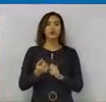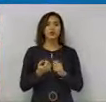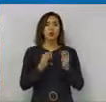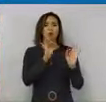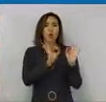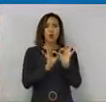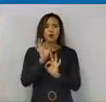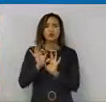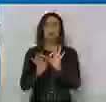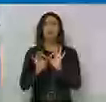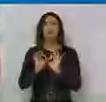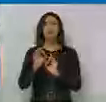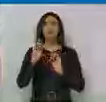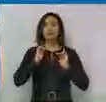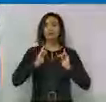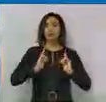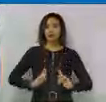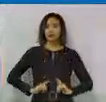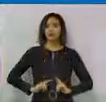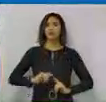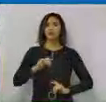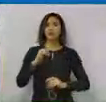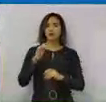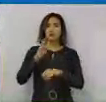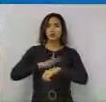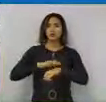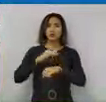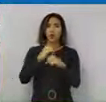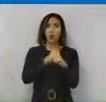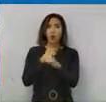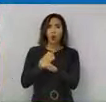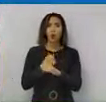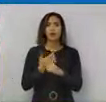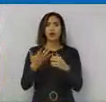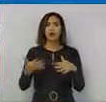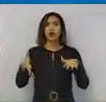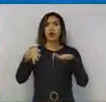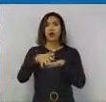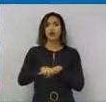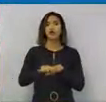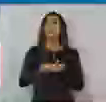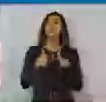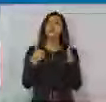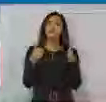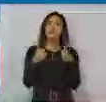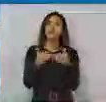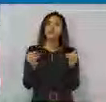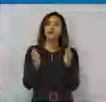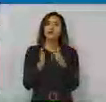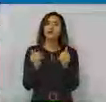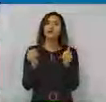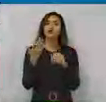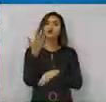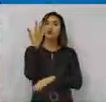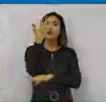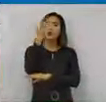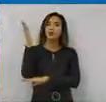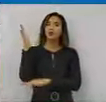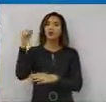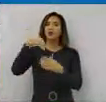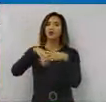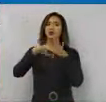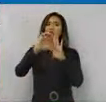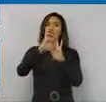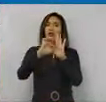e gerenciamento ambiental na fase de obras, a inclusão de exigências ambientais nos editais para